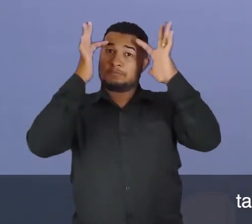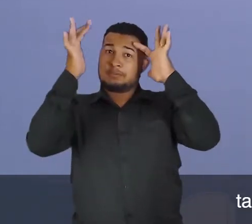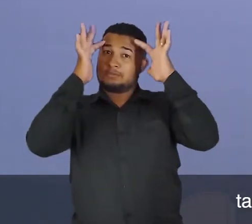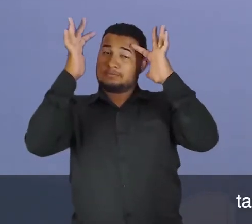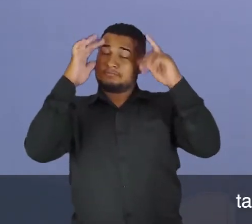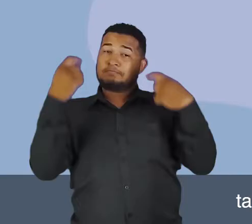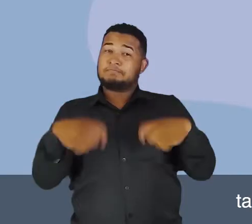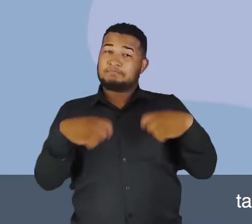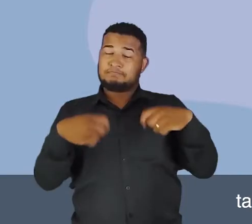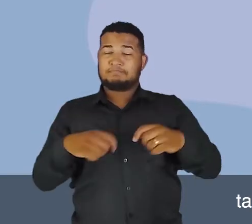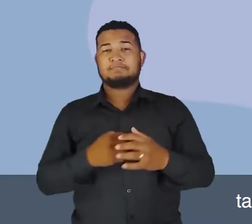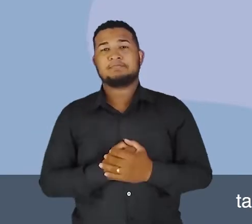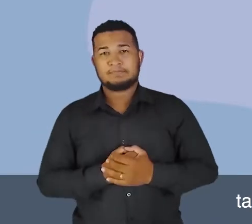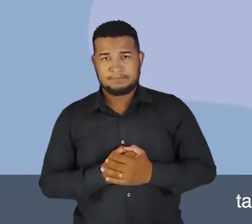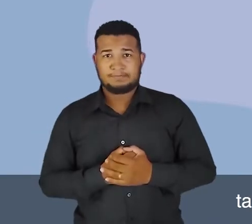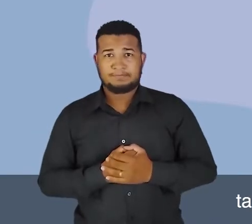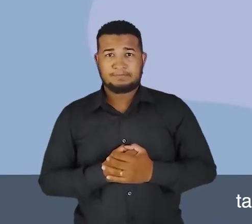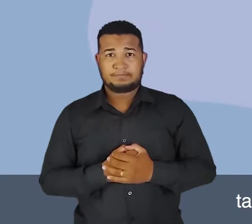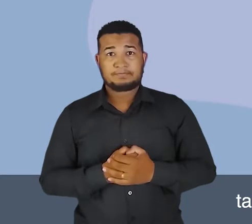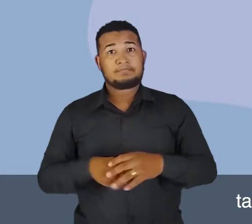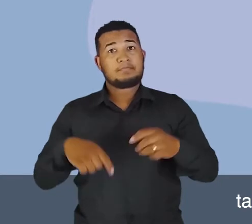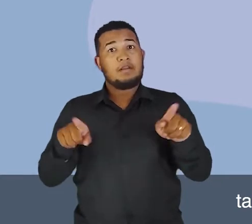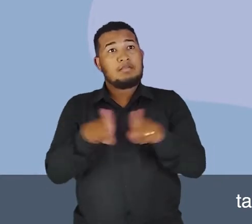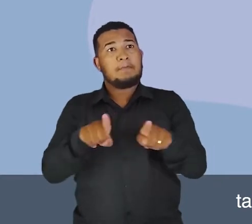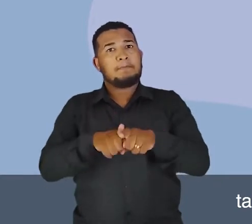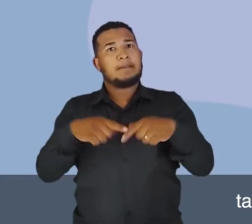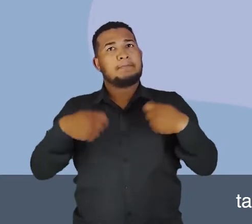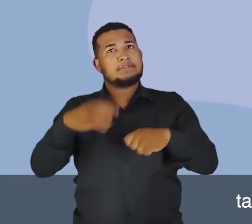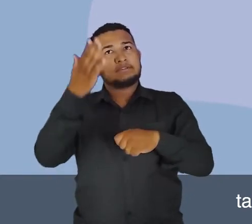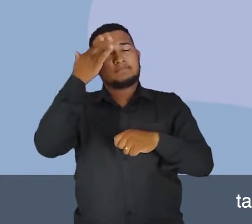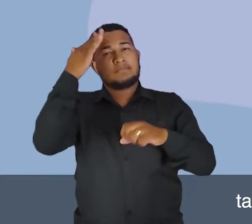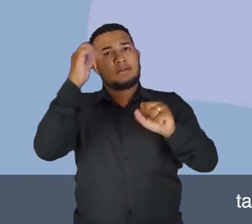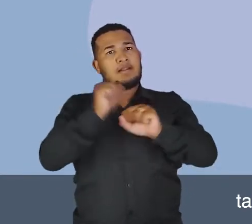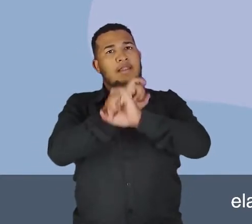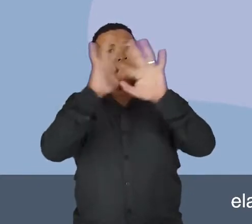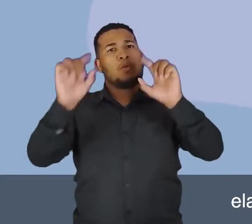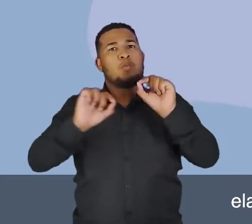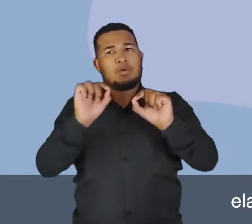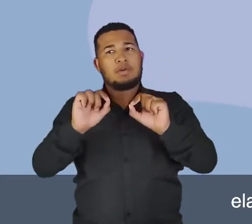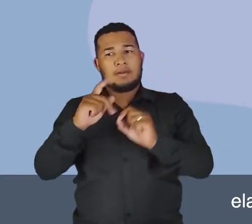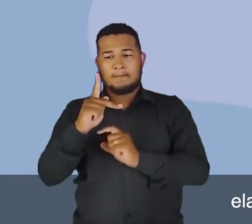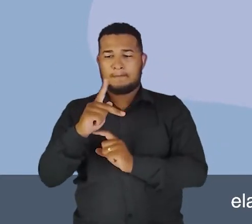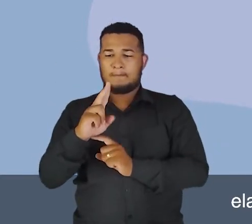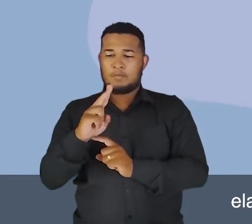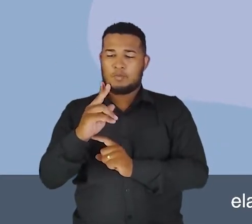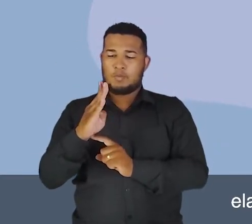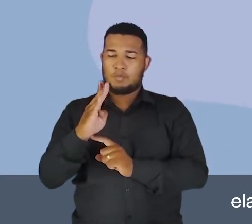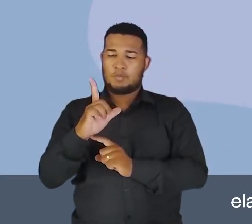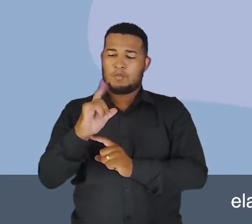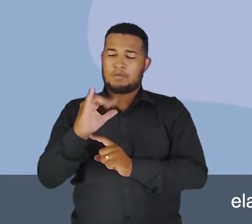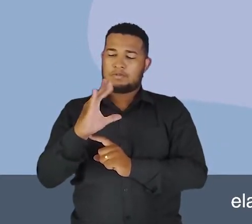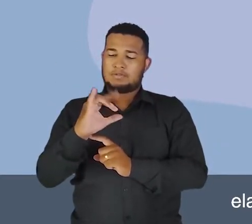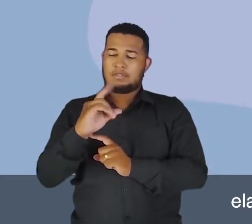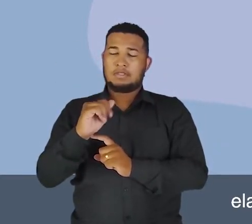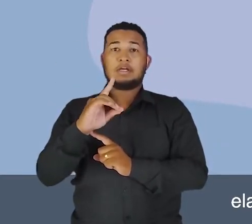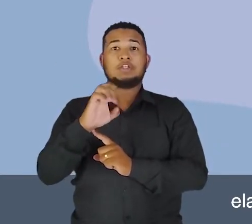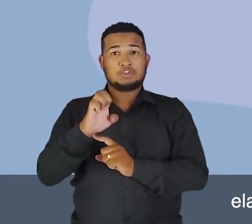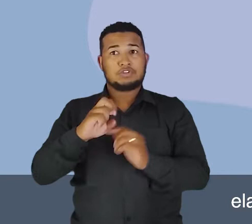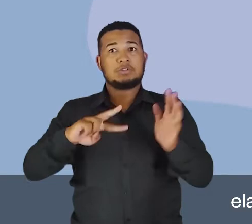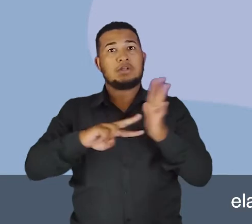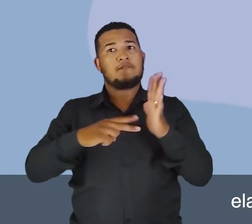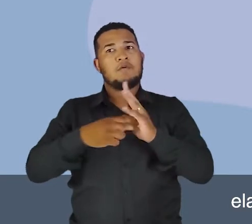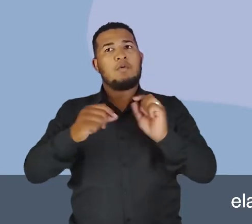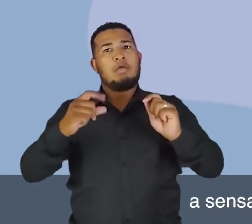só. Também precisamos entender que a publicidade padroniza. Ela tenta também fazer o consumidor ter a